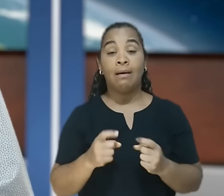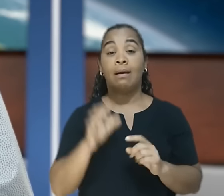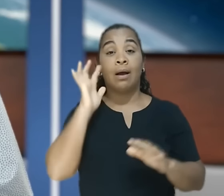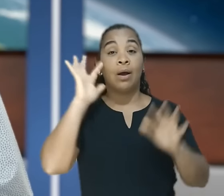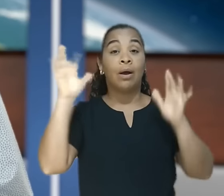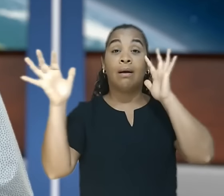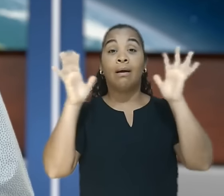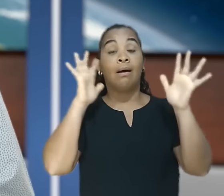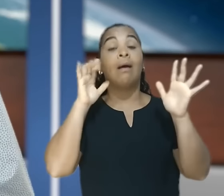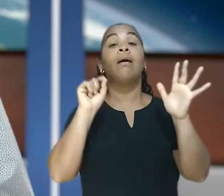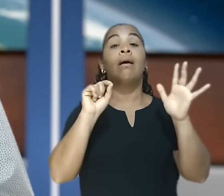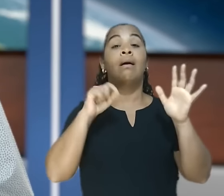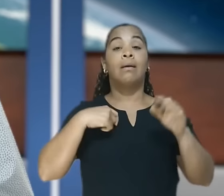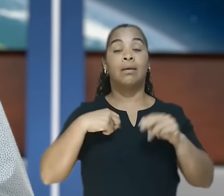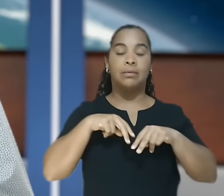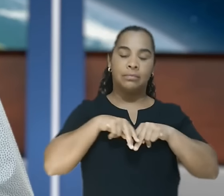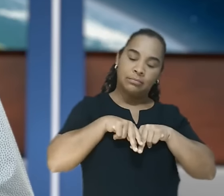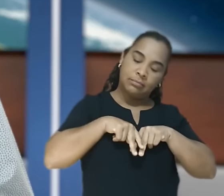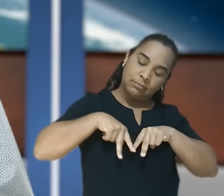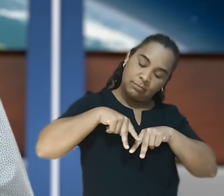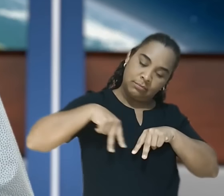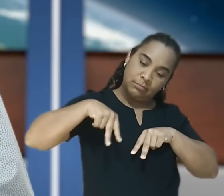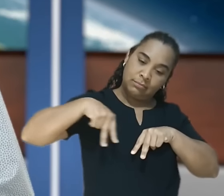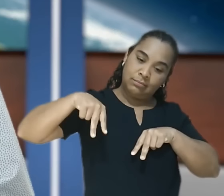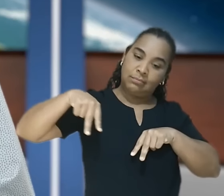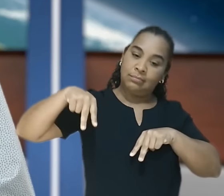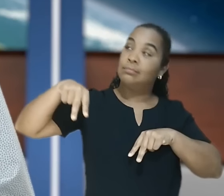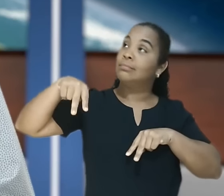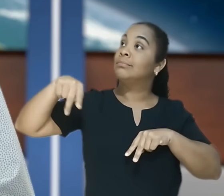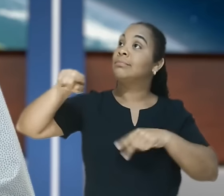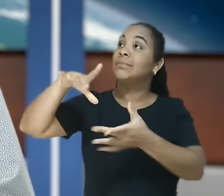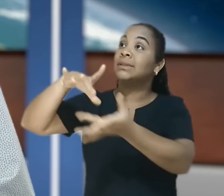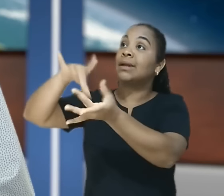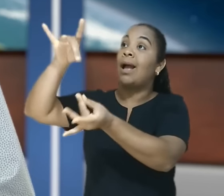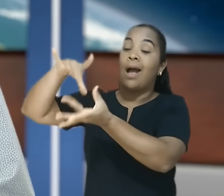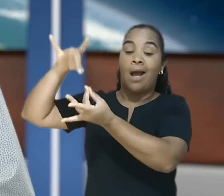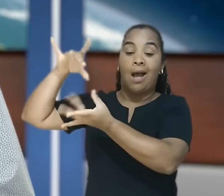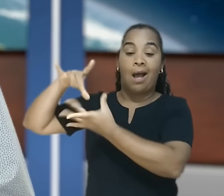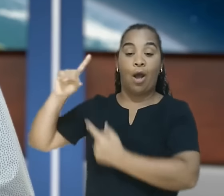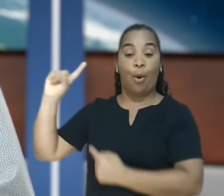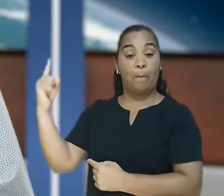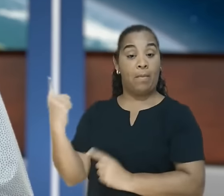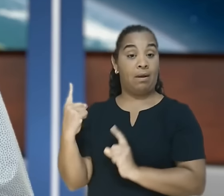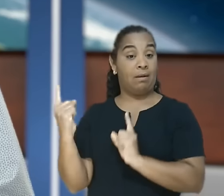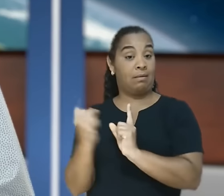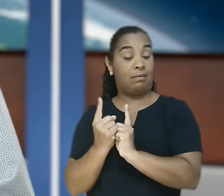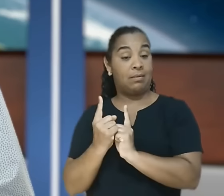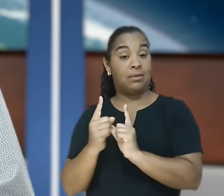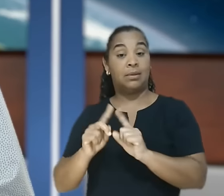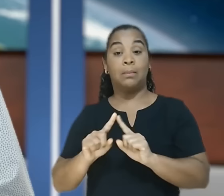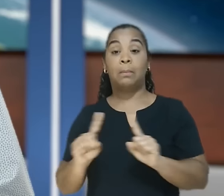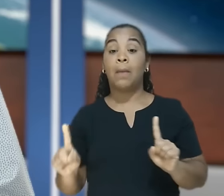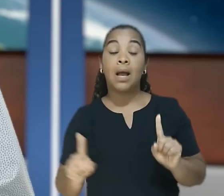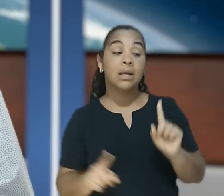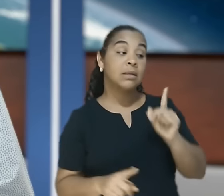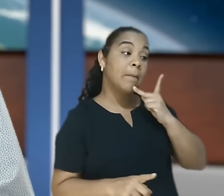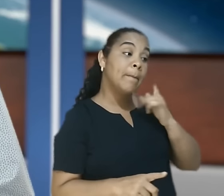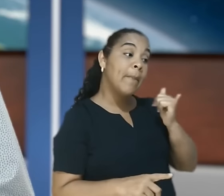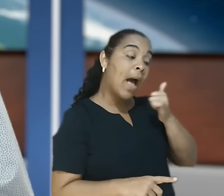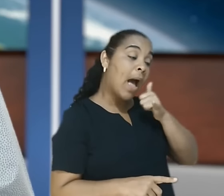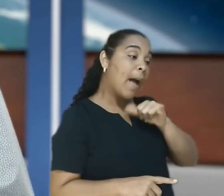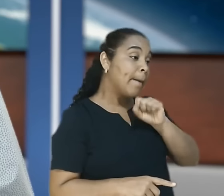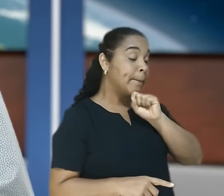encontro Com almas conhecidas Que vieram Da retaguarda E meus pais Na sua humilde ignorância